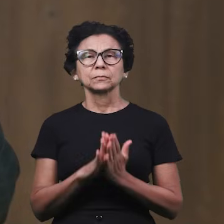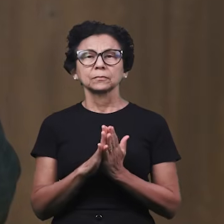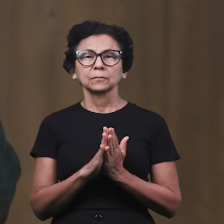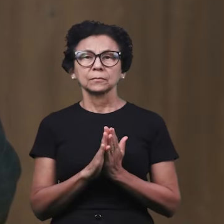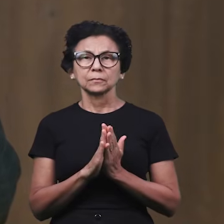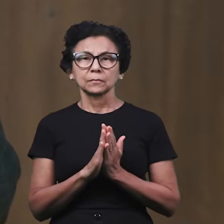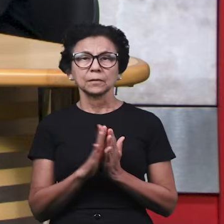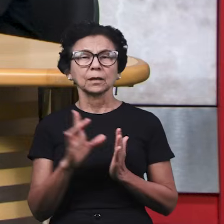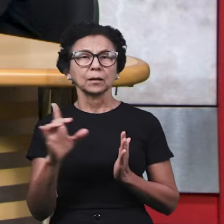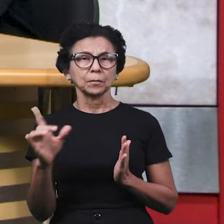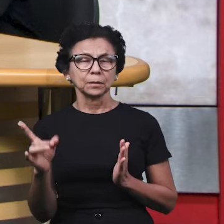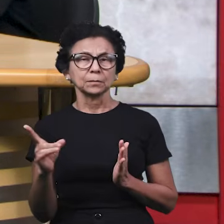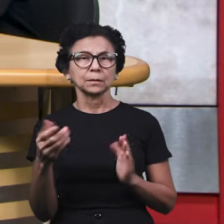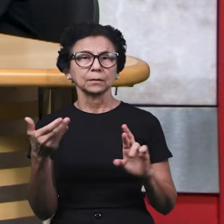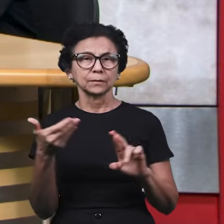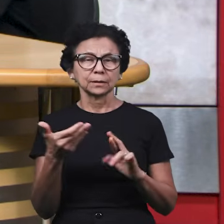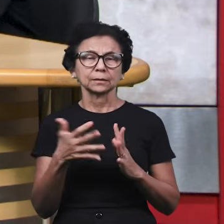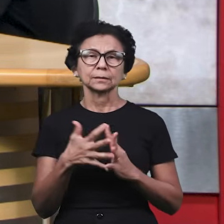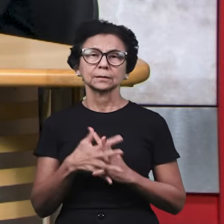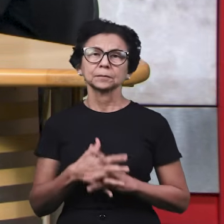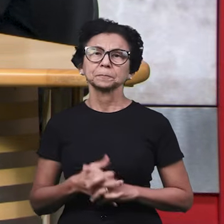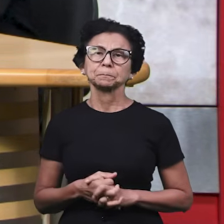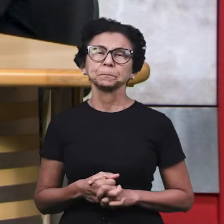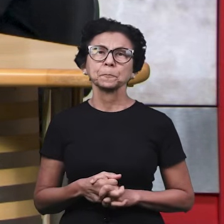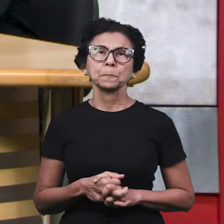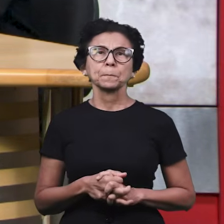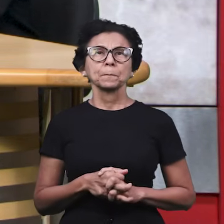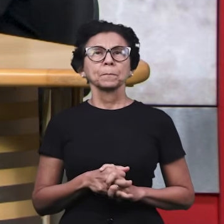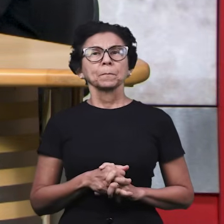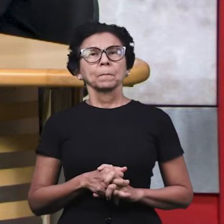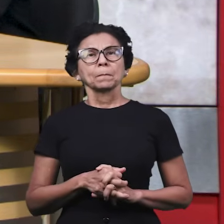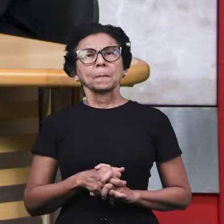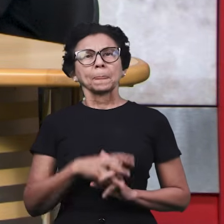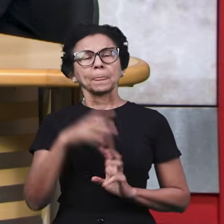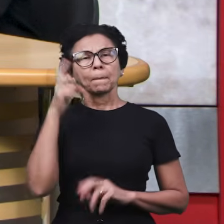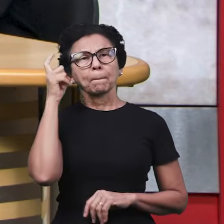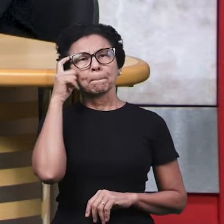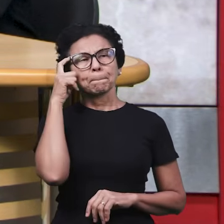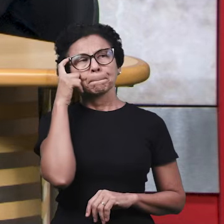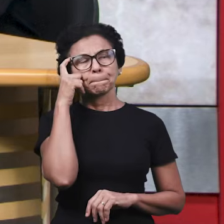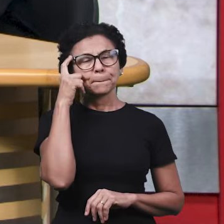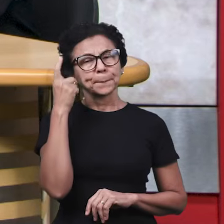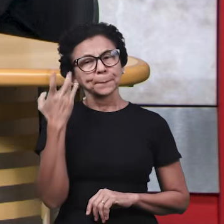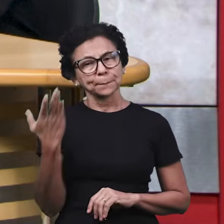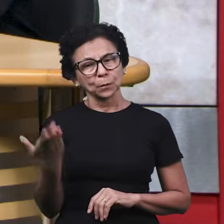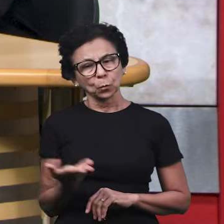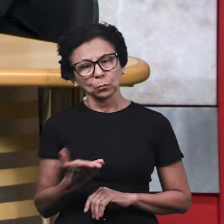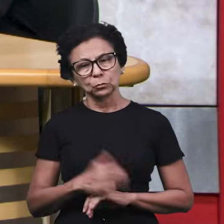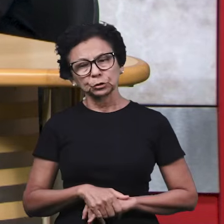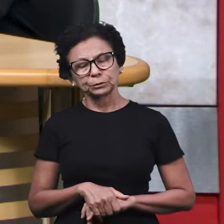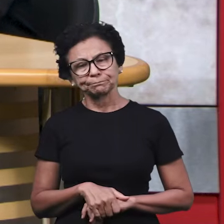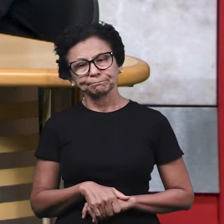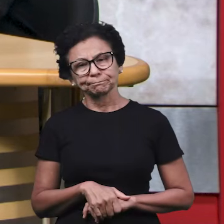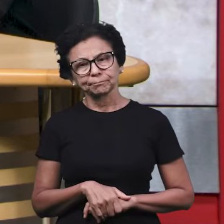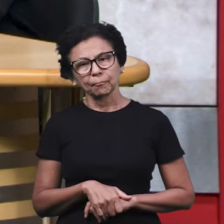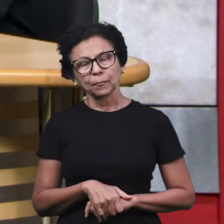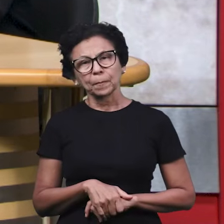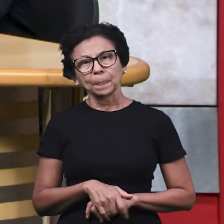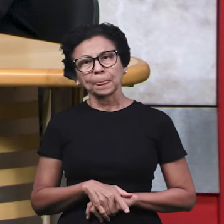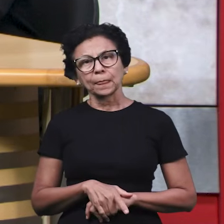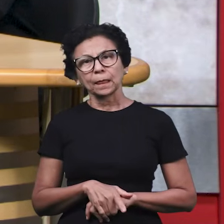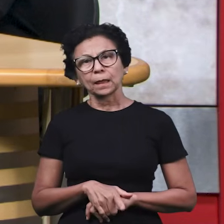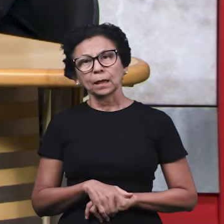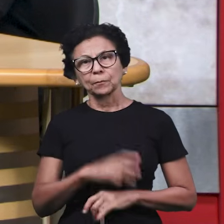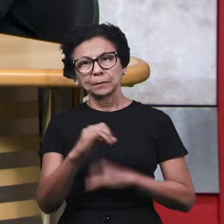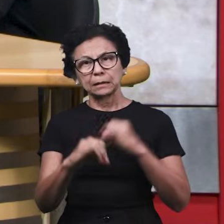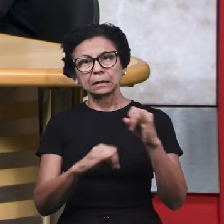um. A gente para pensar, não é? Em tempos de internet. Oh, Você, durante o dia, quantas opiniões você